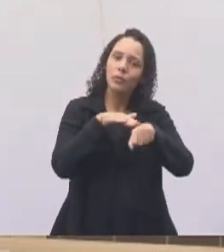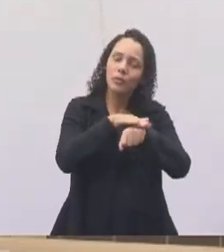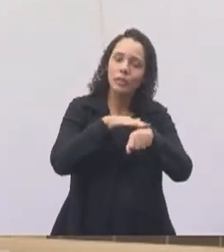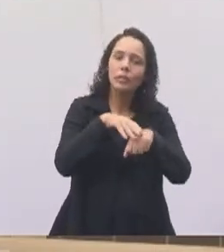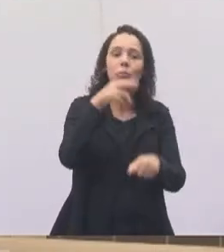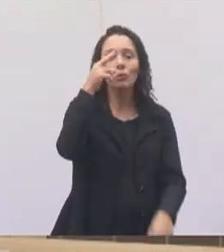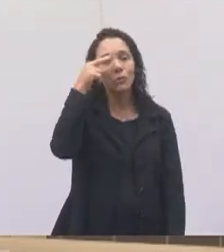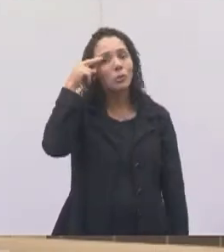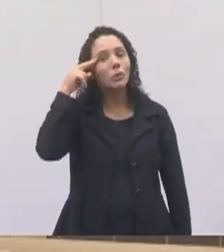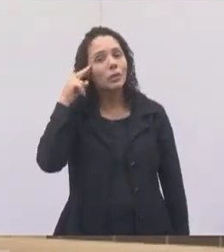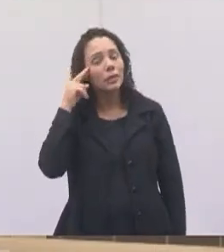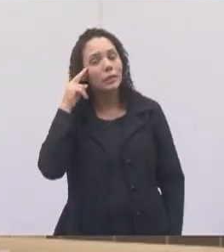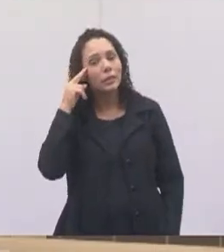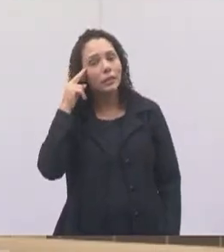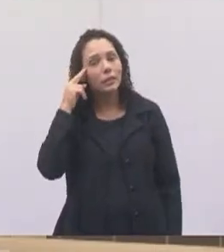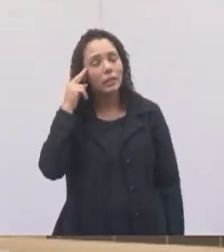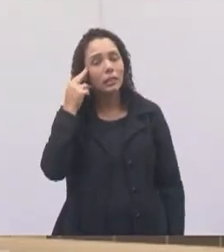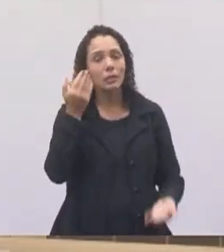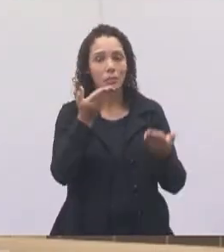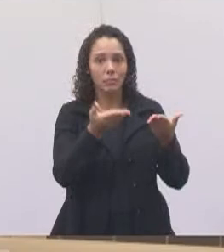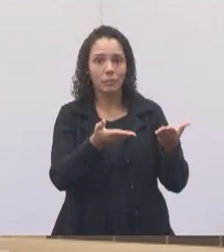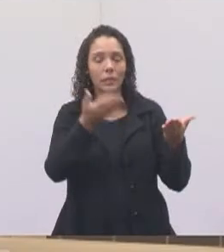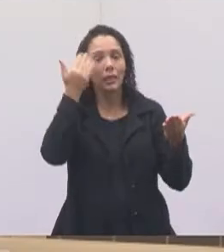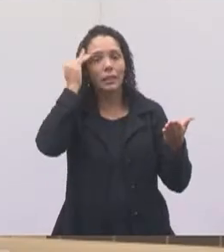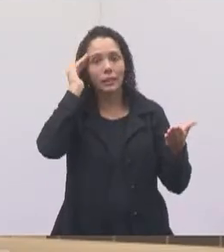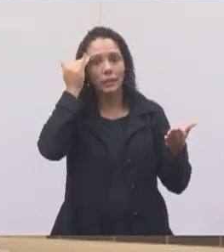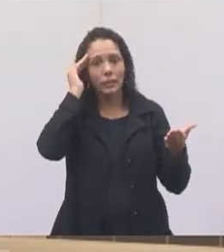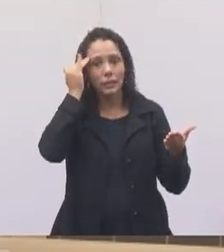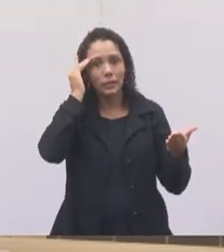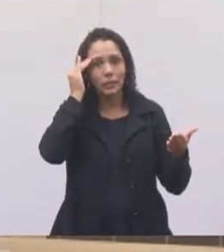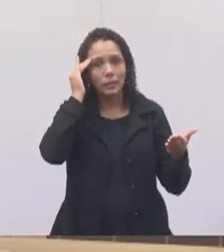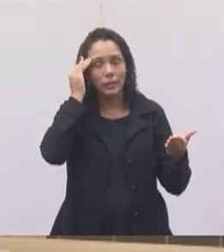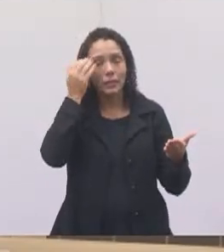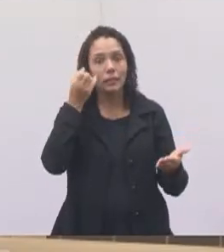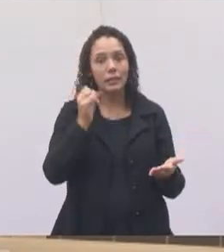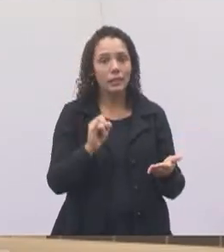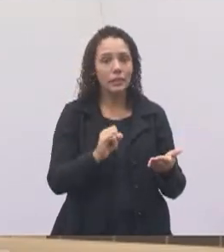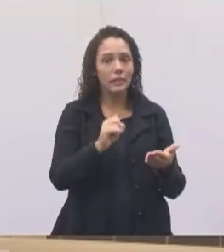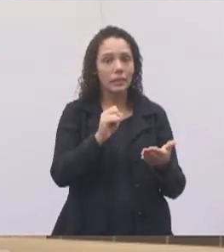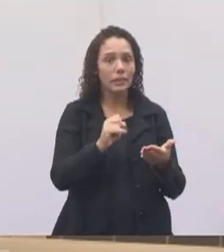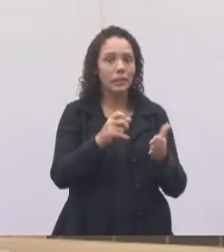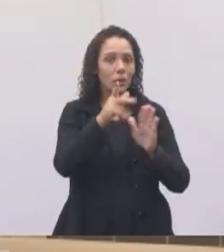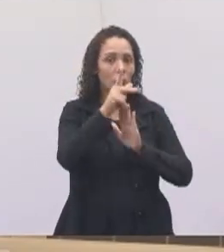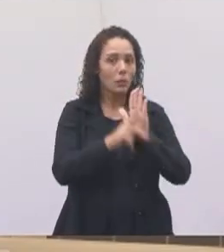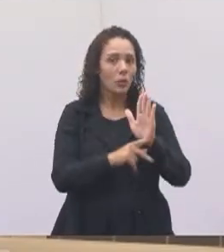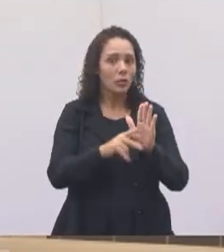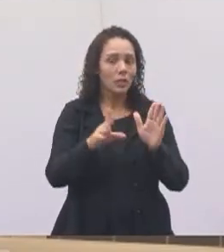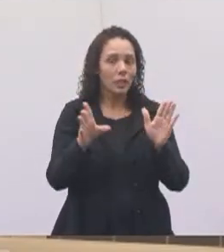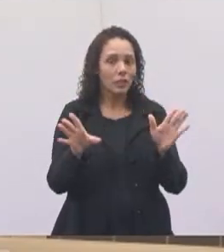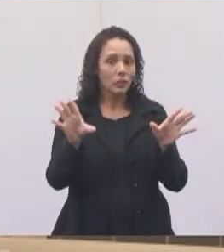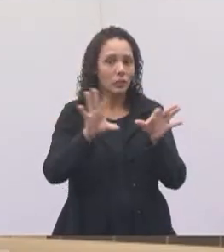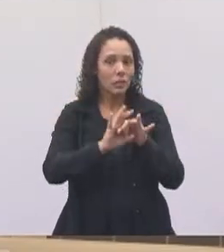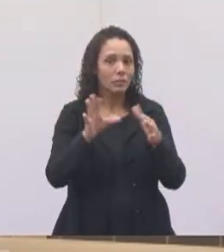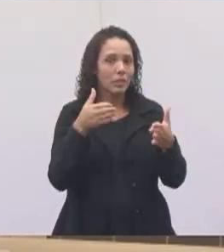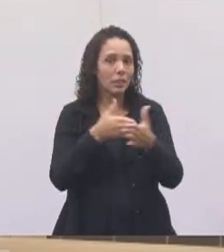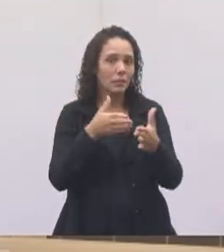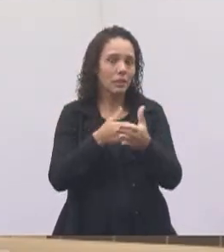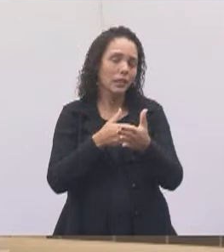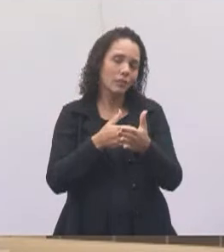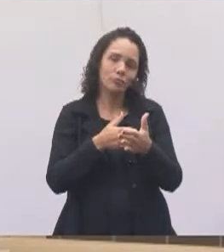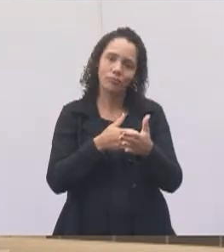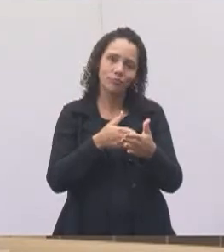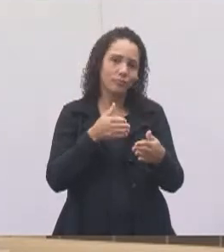para que ele entendesse que se fosse para lá ia ser vetado, e é uma discussão. A gente